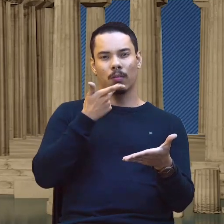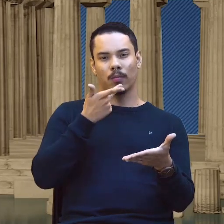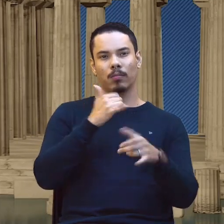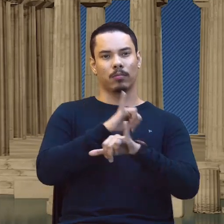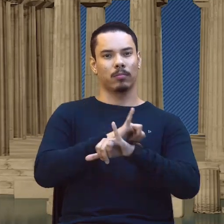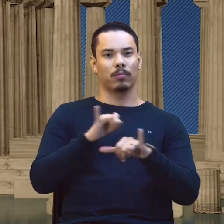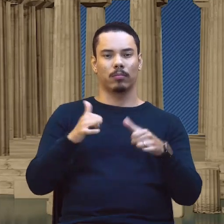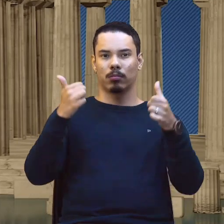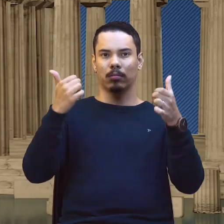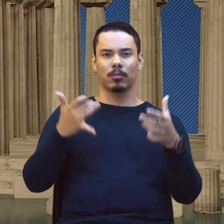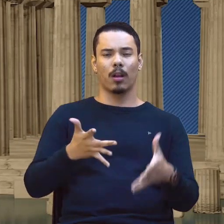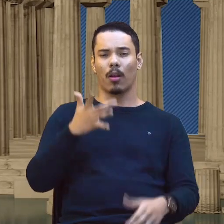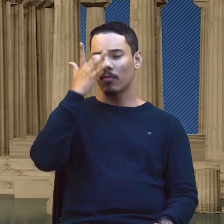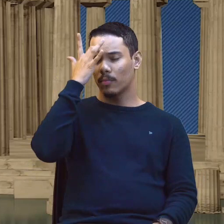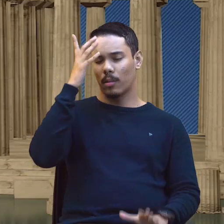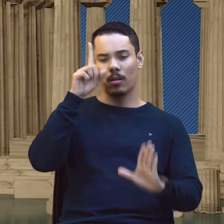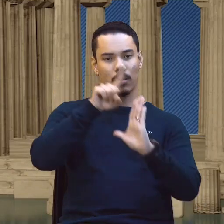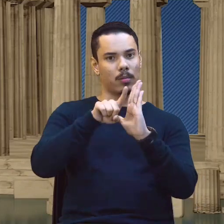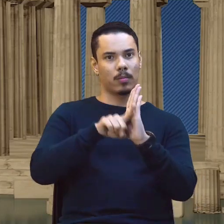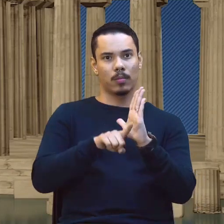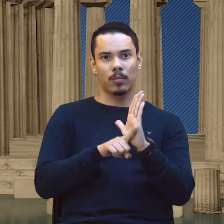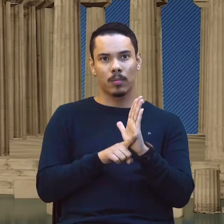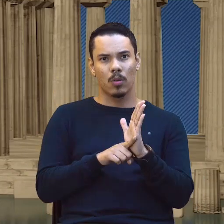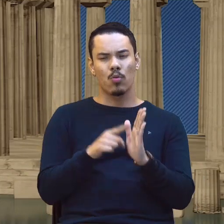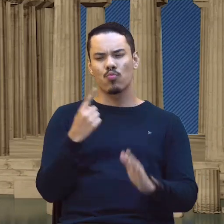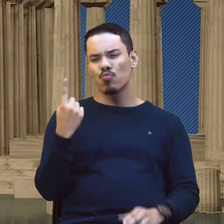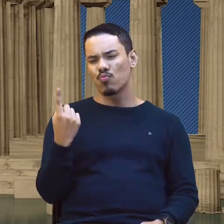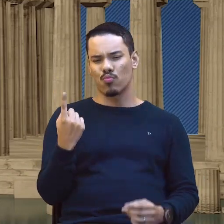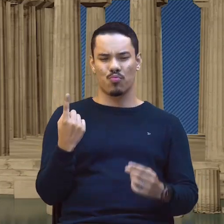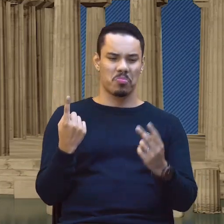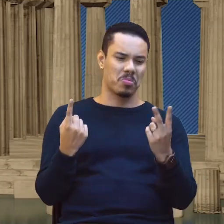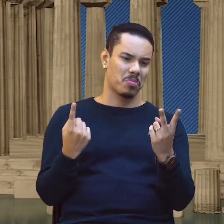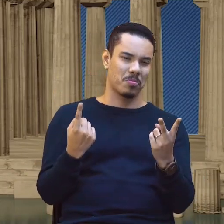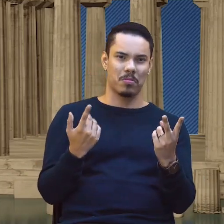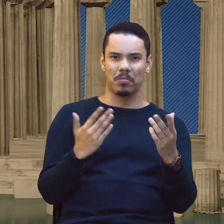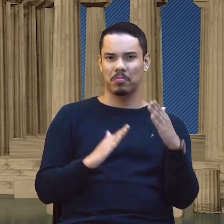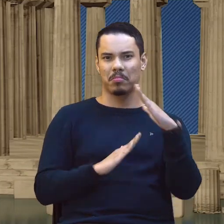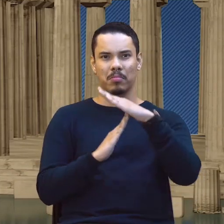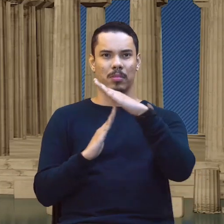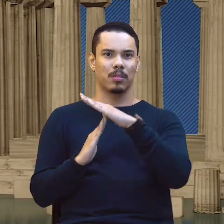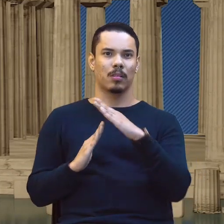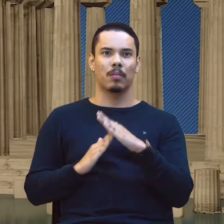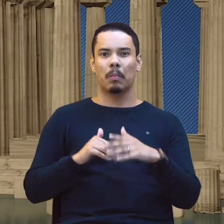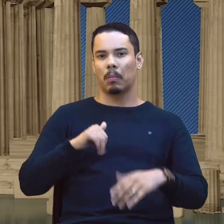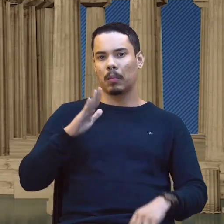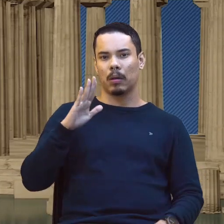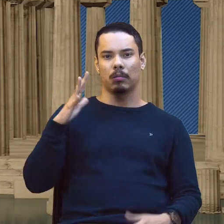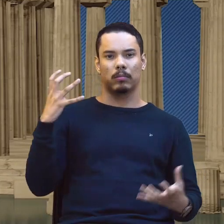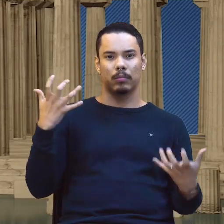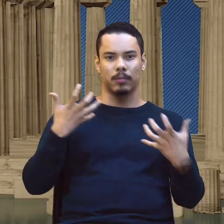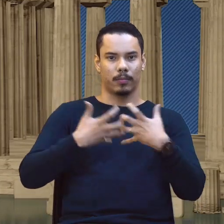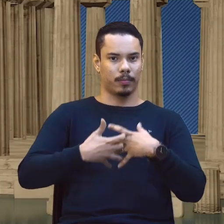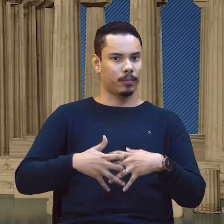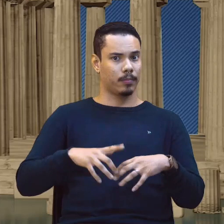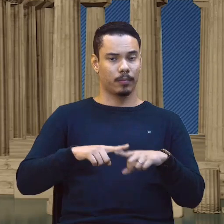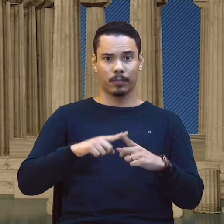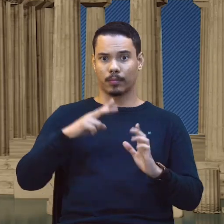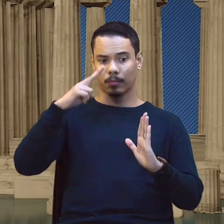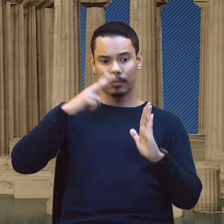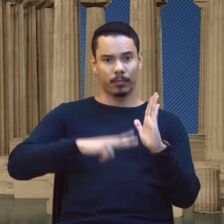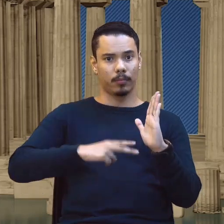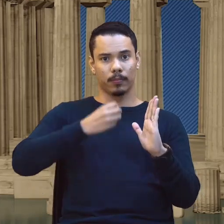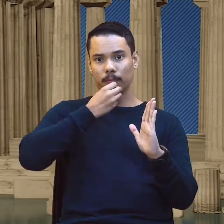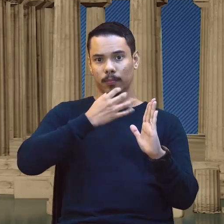bem em níveis fáceis, né, algumas, uma ou no máximo uma de nível complexo, mas é só ler bem, interpretar